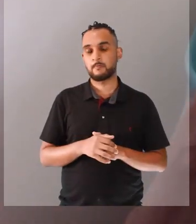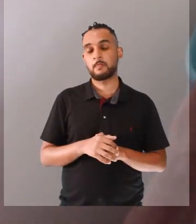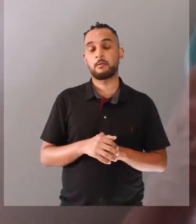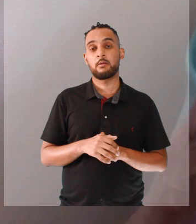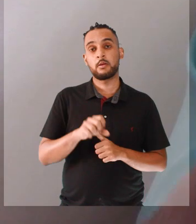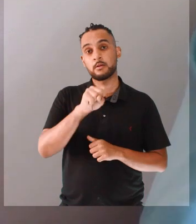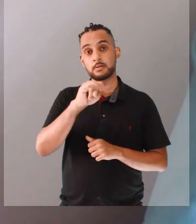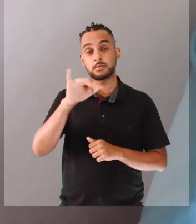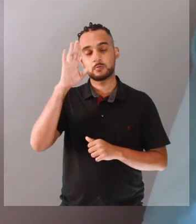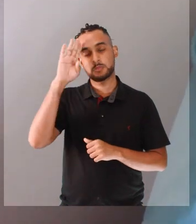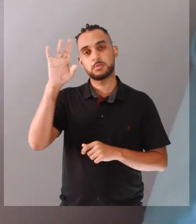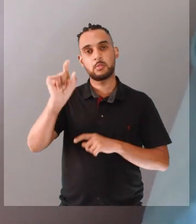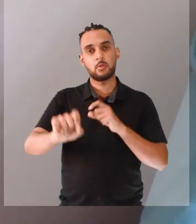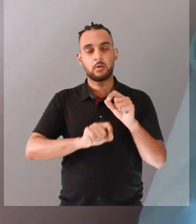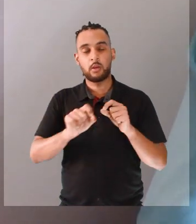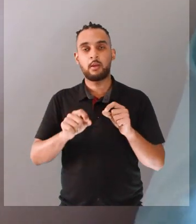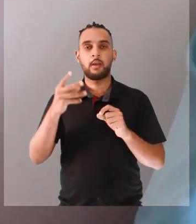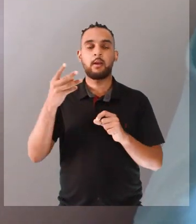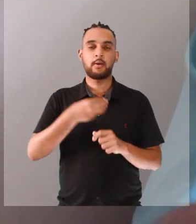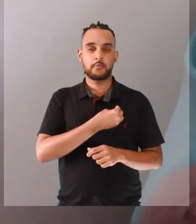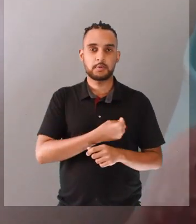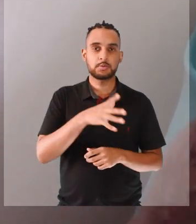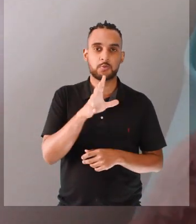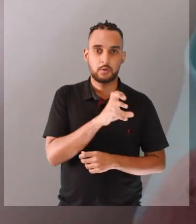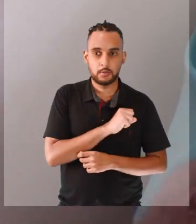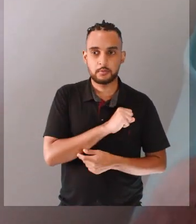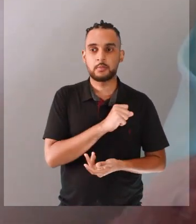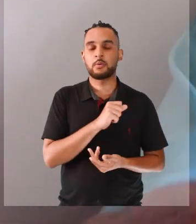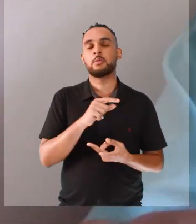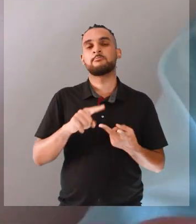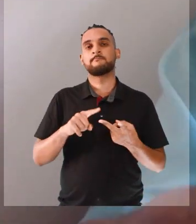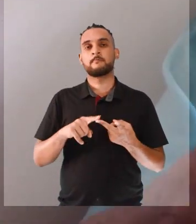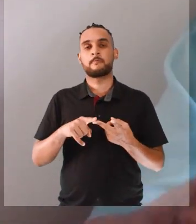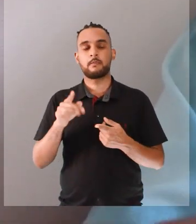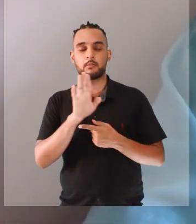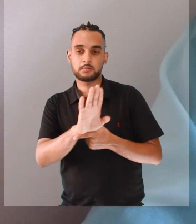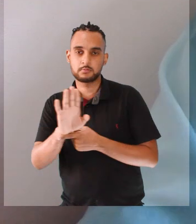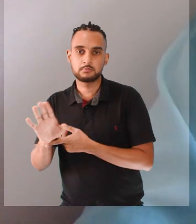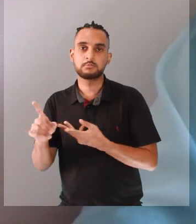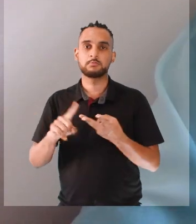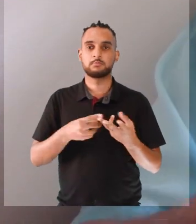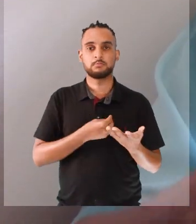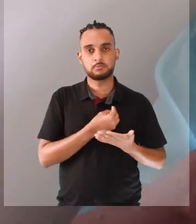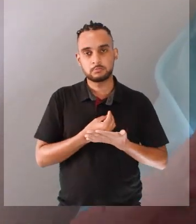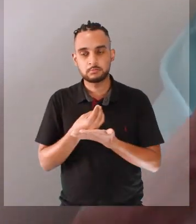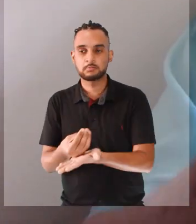qualquer civilização. Quer dizer, a prioridade é a vivência do amor,